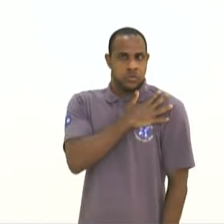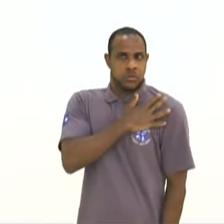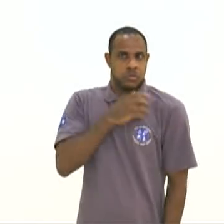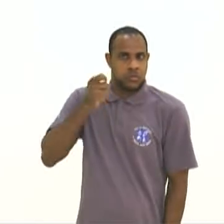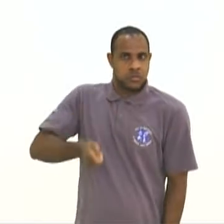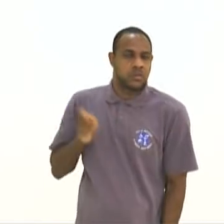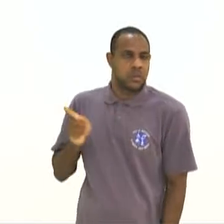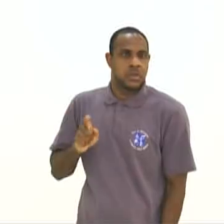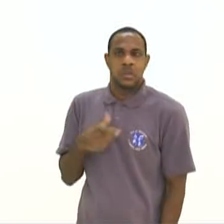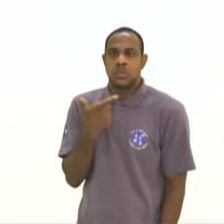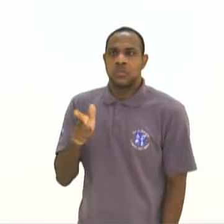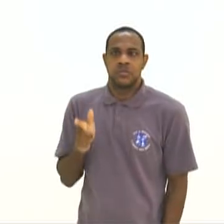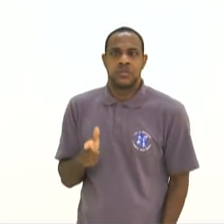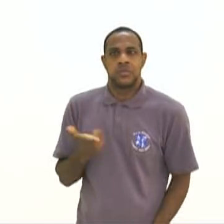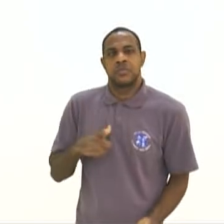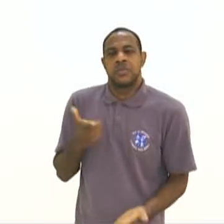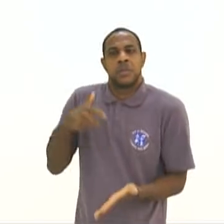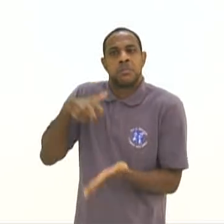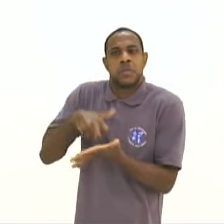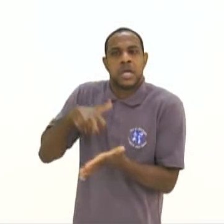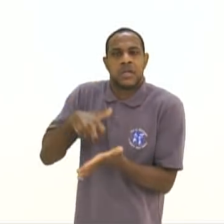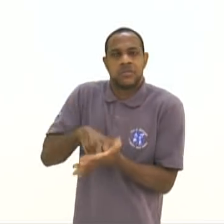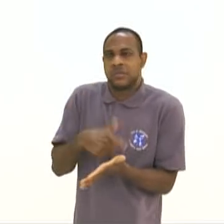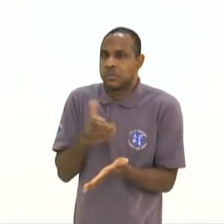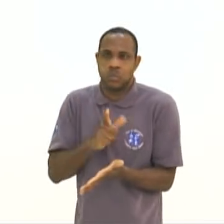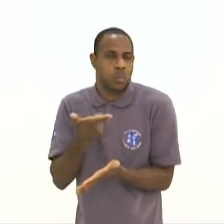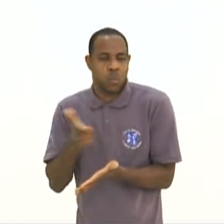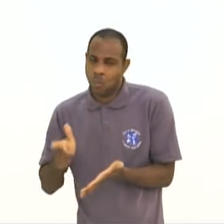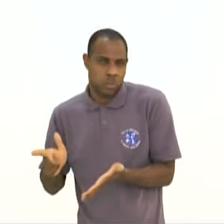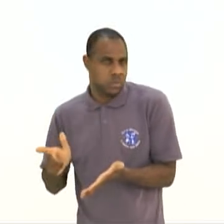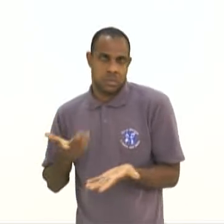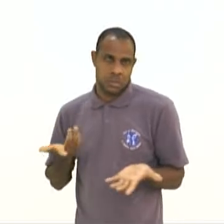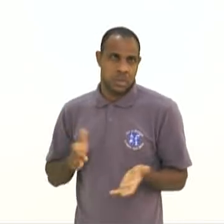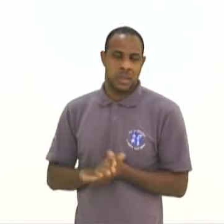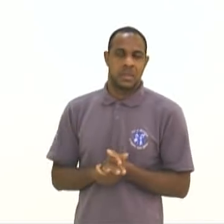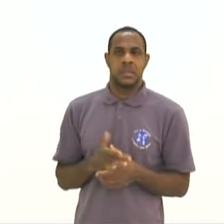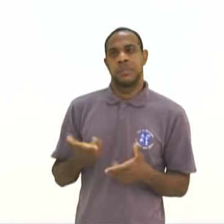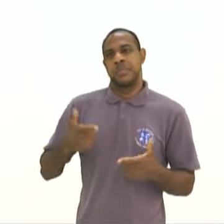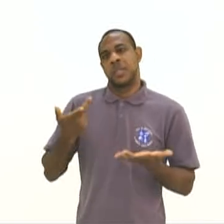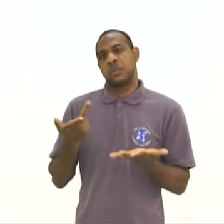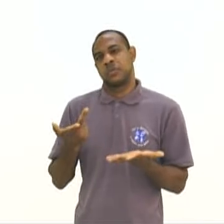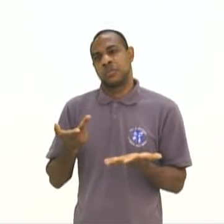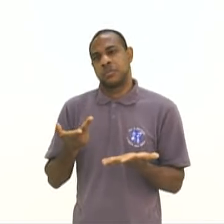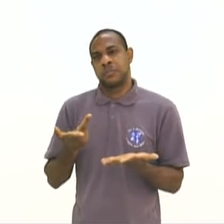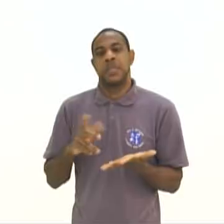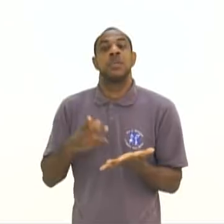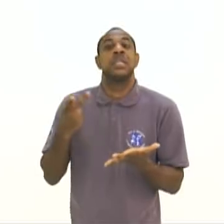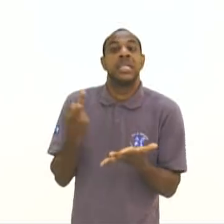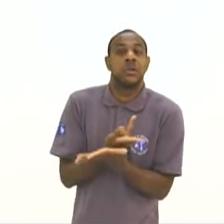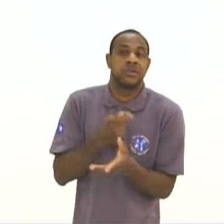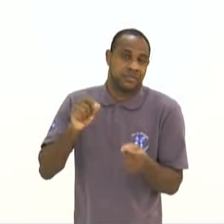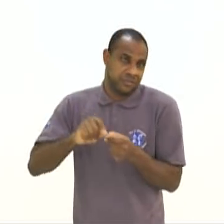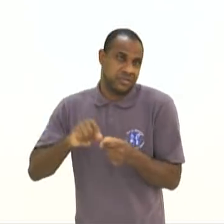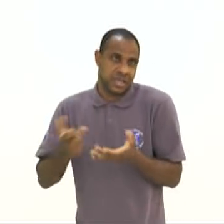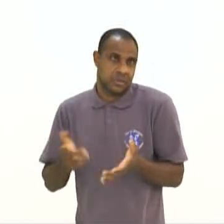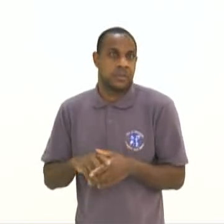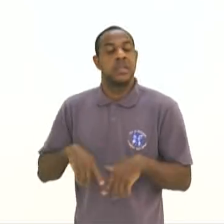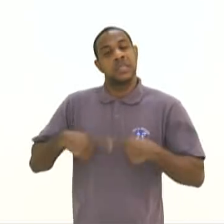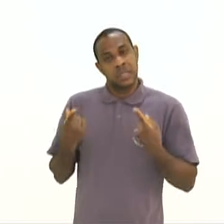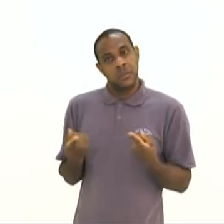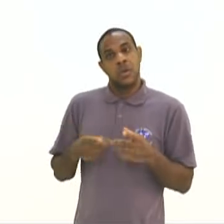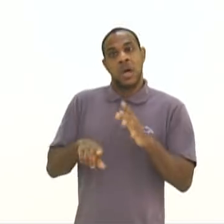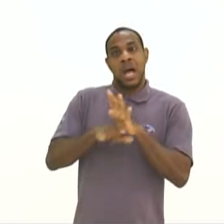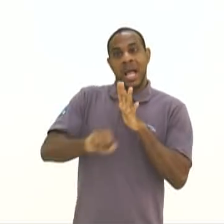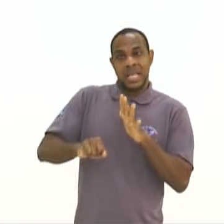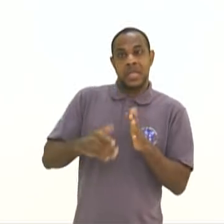não fossem punidos pelas torturas e pelos assassinatos que eles cometeram. Assim, a anistia passava a valer tanto